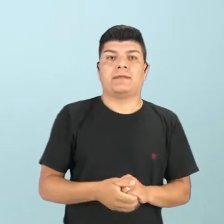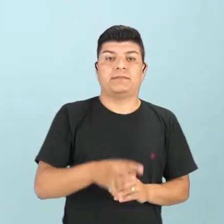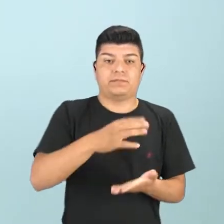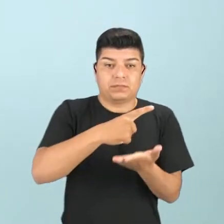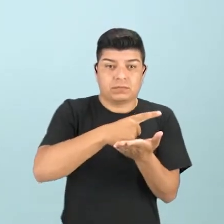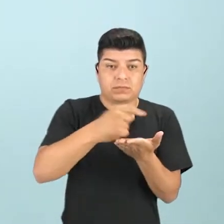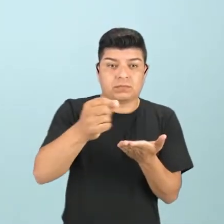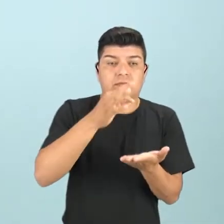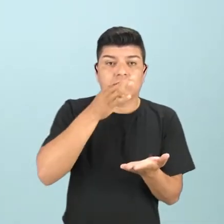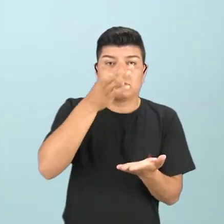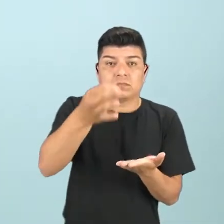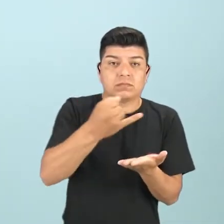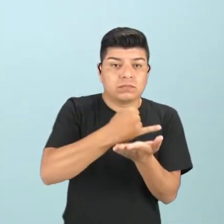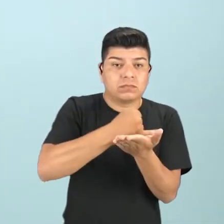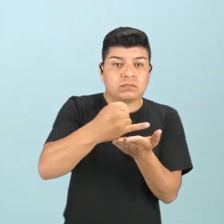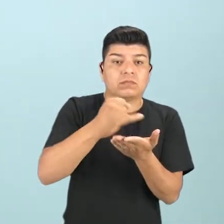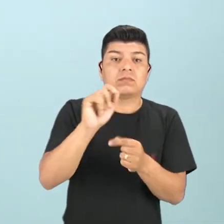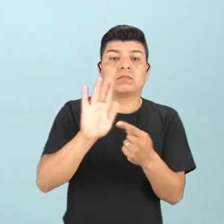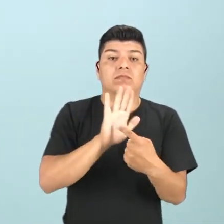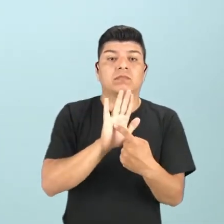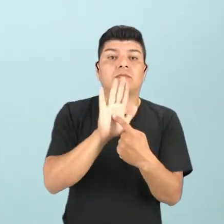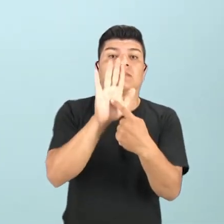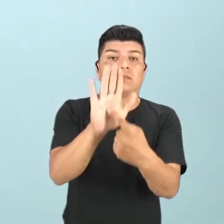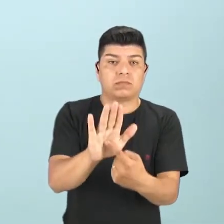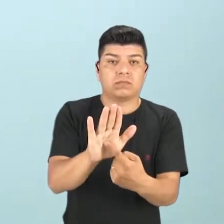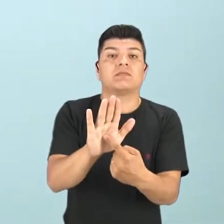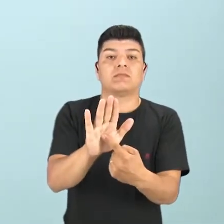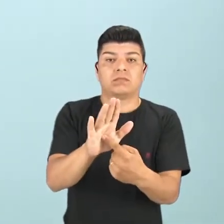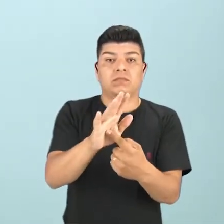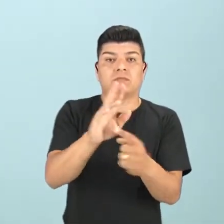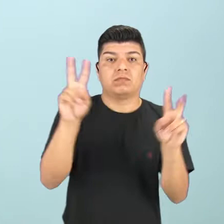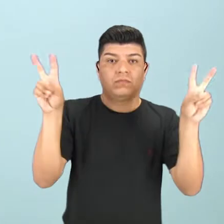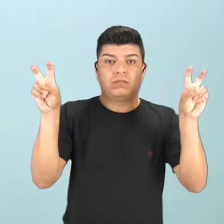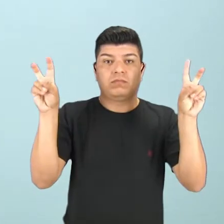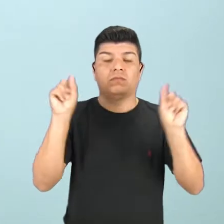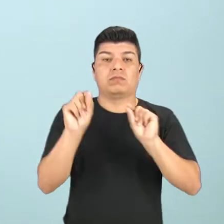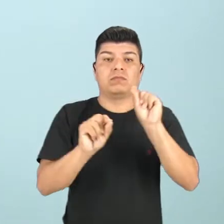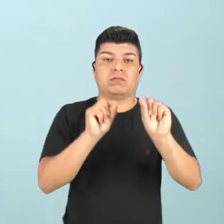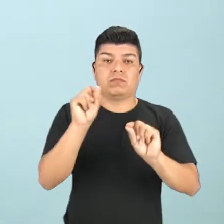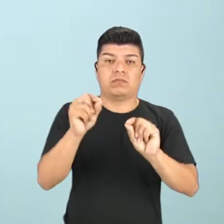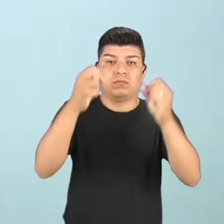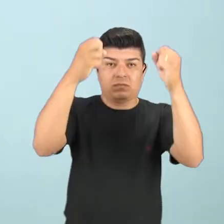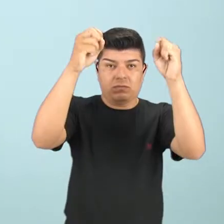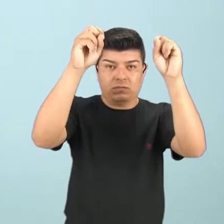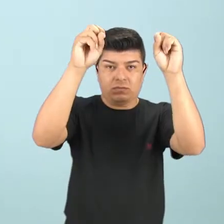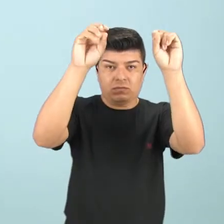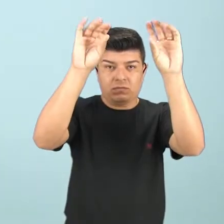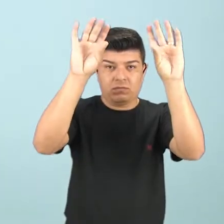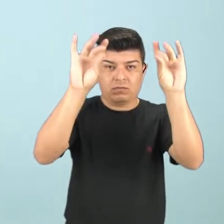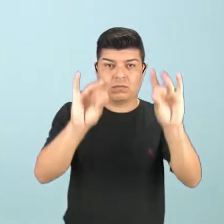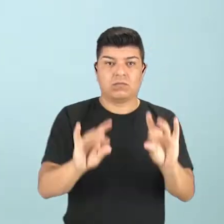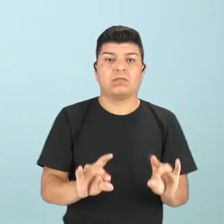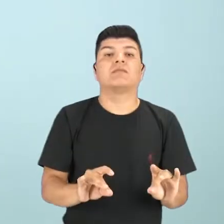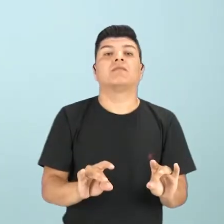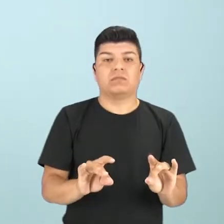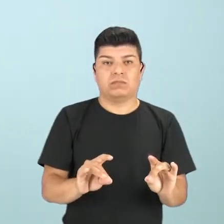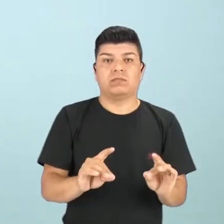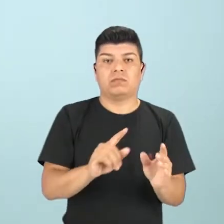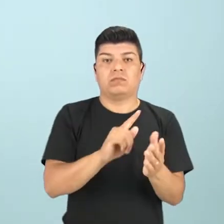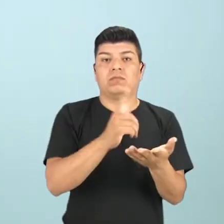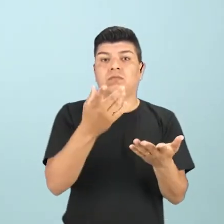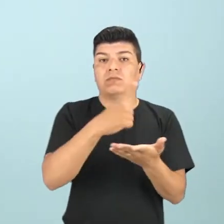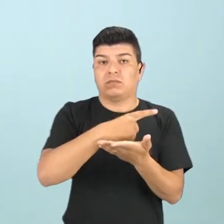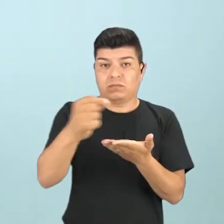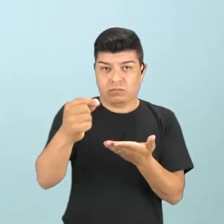opinião, nós vamos ter na introdução a exposição, a apresentação do tema, que será discorrido durante o artigo. Nós vamos ter